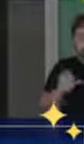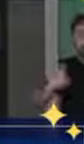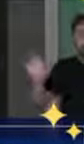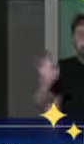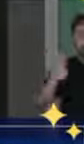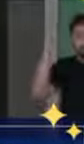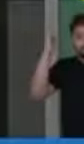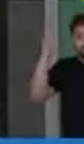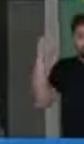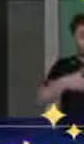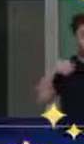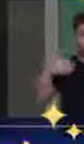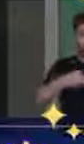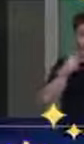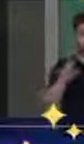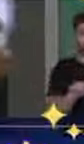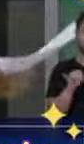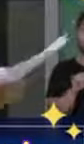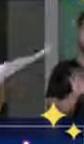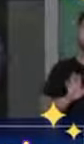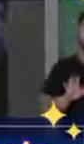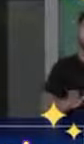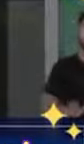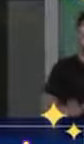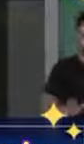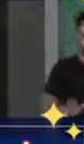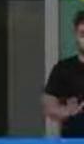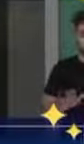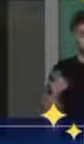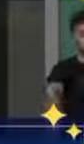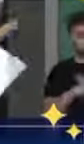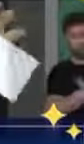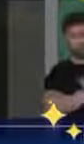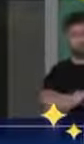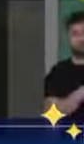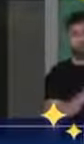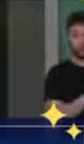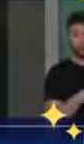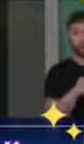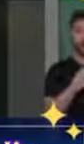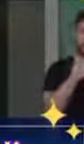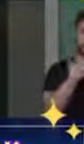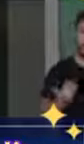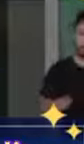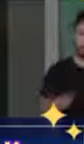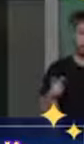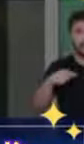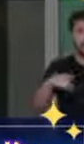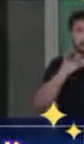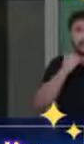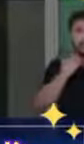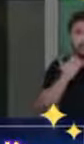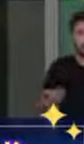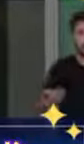subindo aqui para ficar falando besteira. Mas, como foi um do meio deles, bem, aí não interessa. Ou seja, estão se lixando para